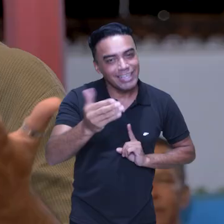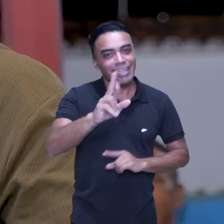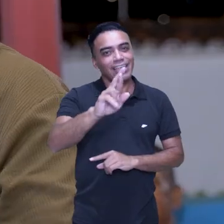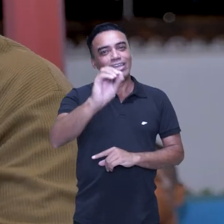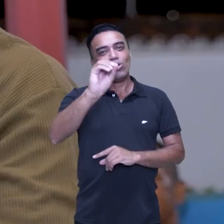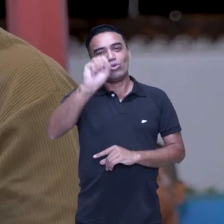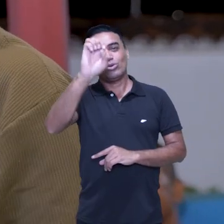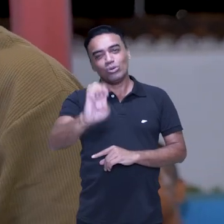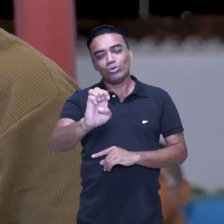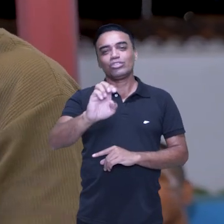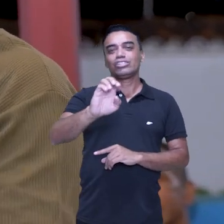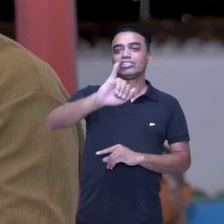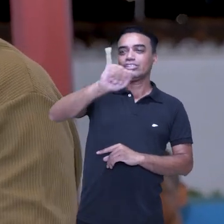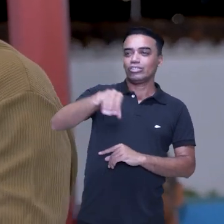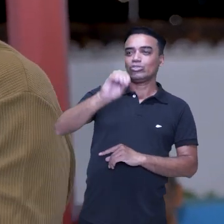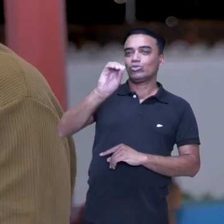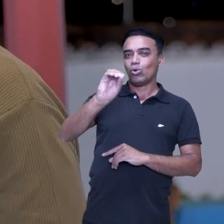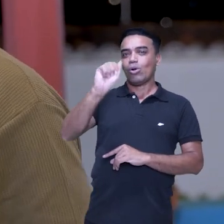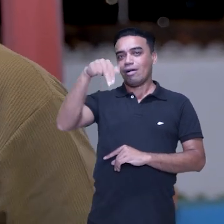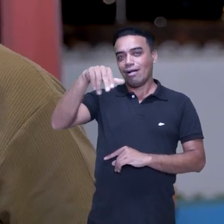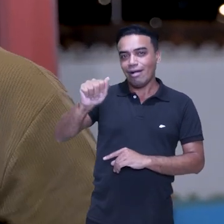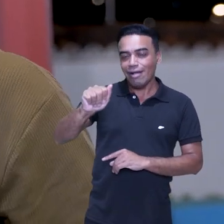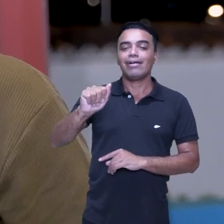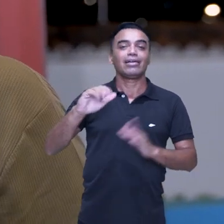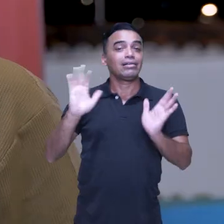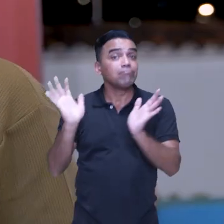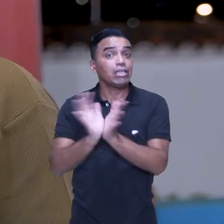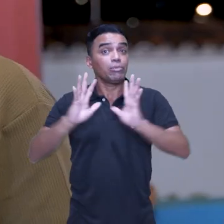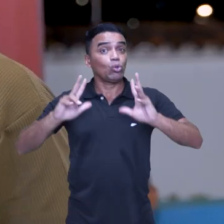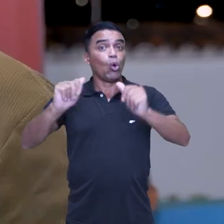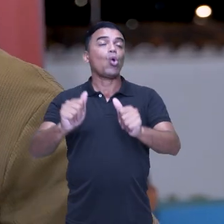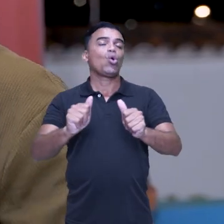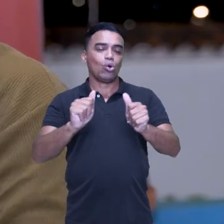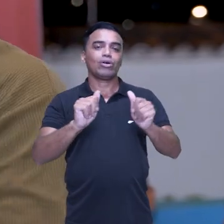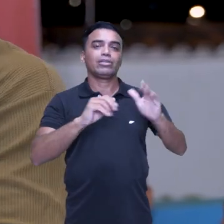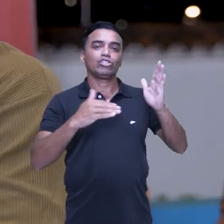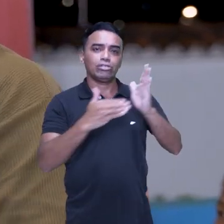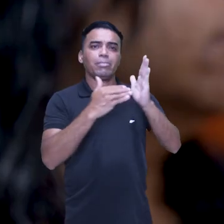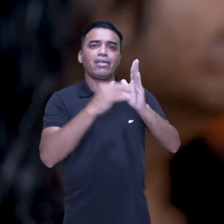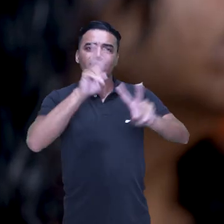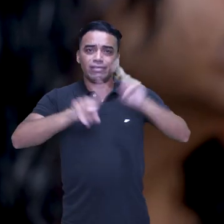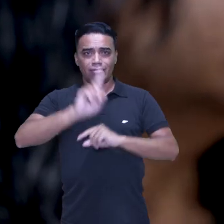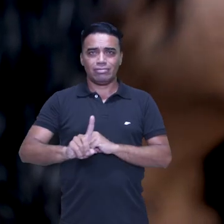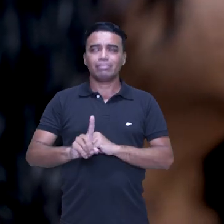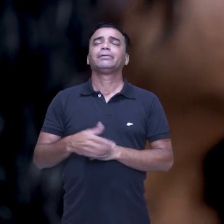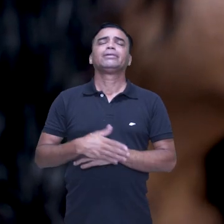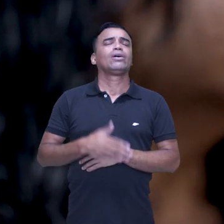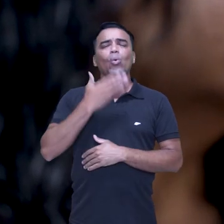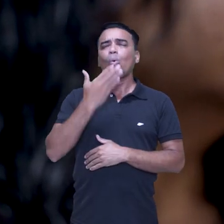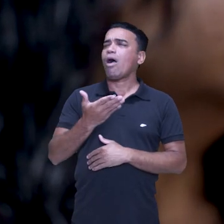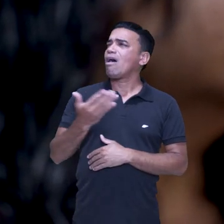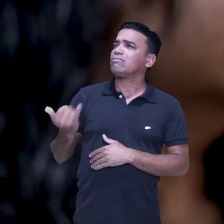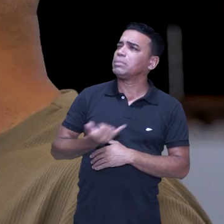Rose, a Joana, a toda a equipe do Muros Invisíveis. Vocês não sabem o quão é